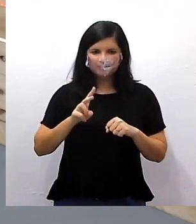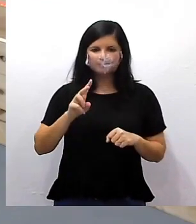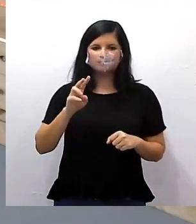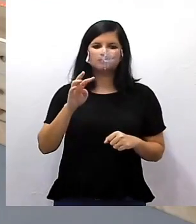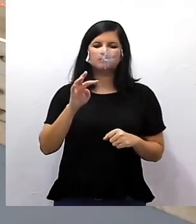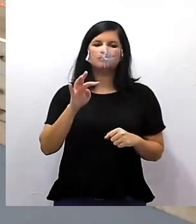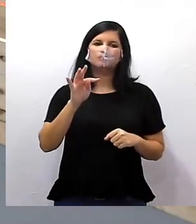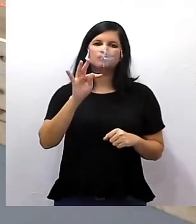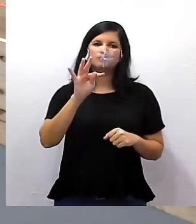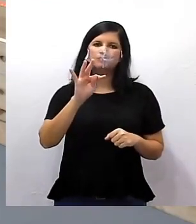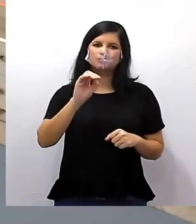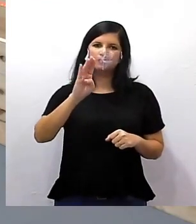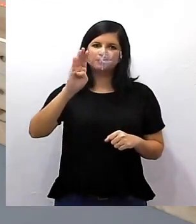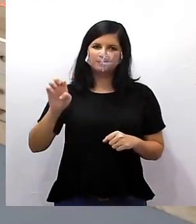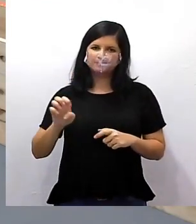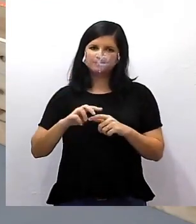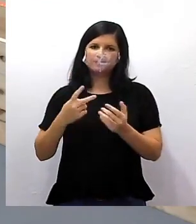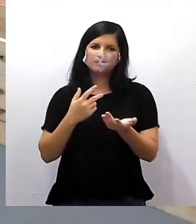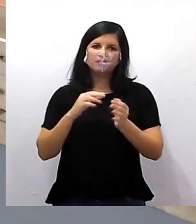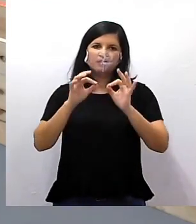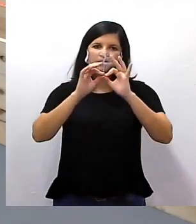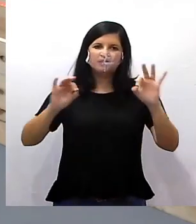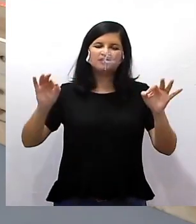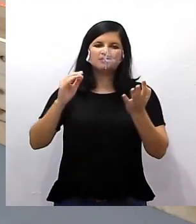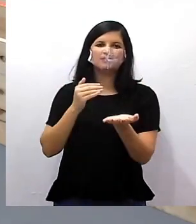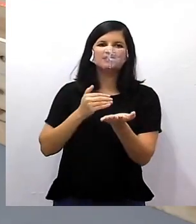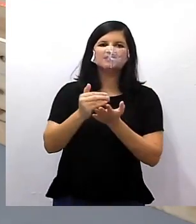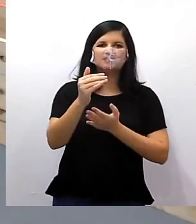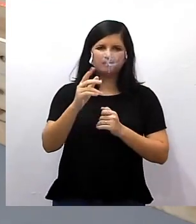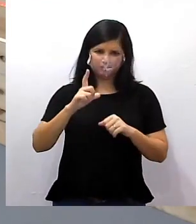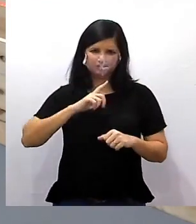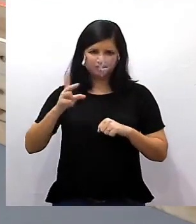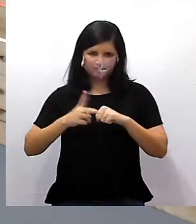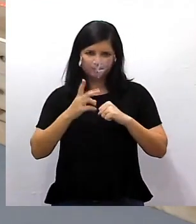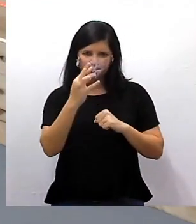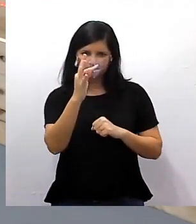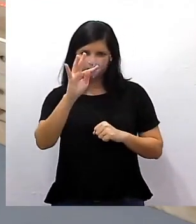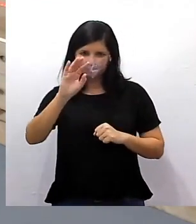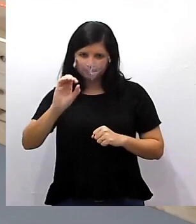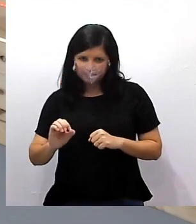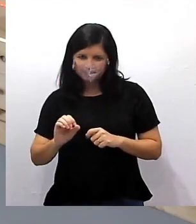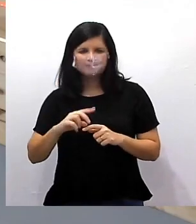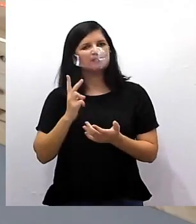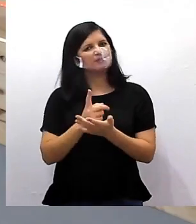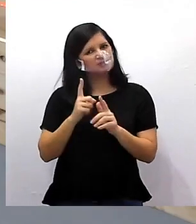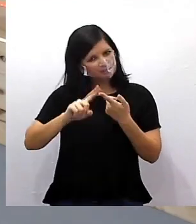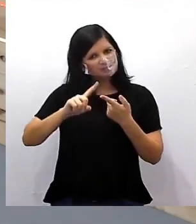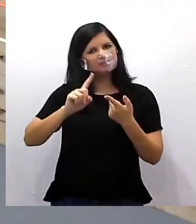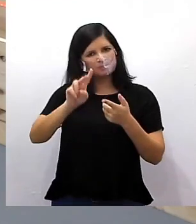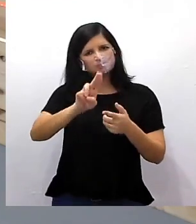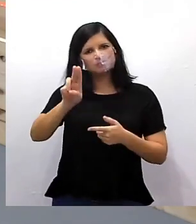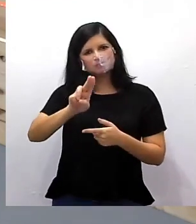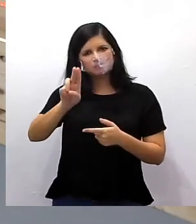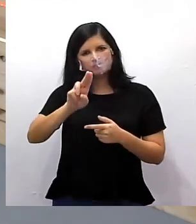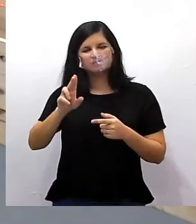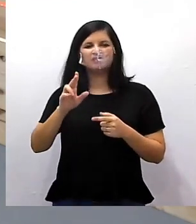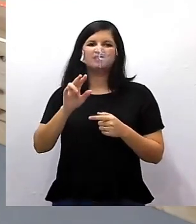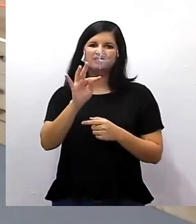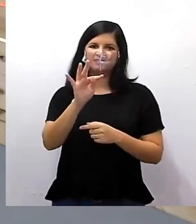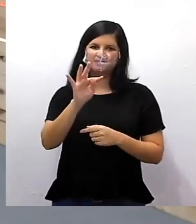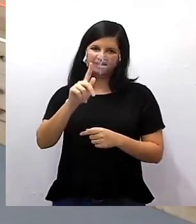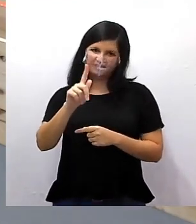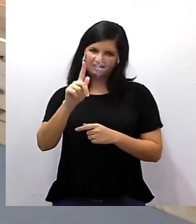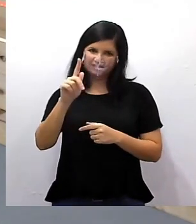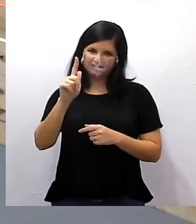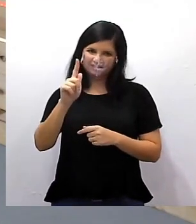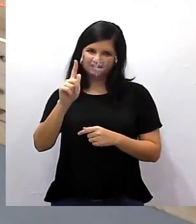be. Quando na oração inicial a gente tem verbo to be, significa que o verbo to be ele também vai ser utilizado lá na tua tag question.